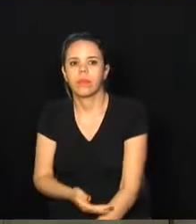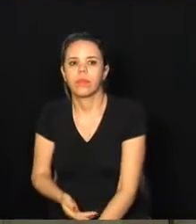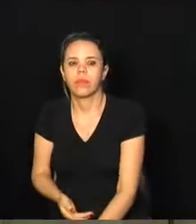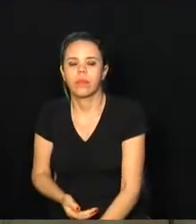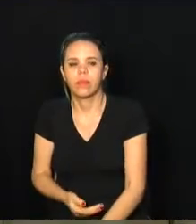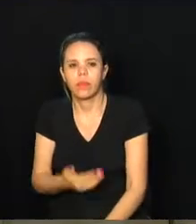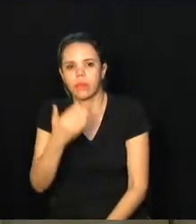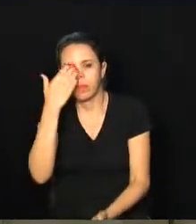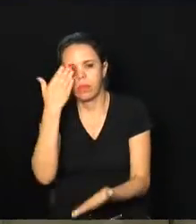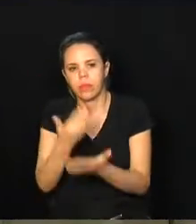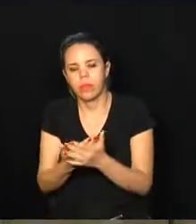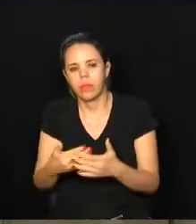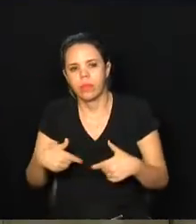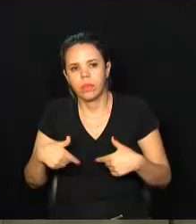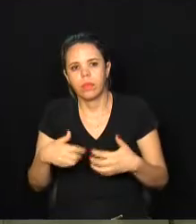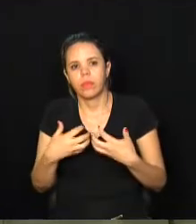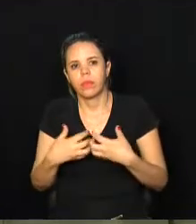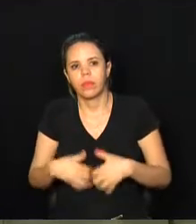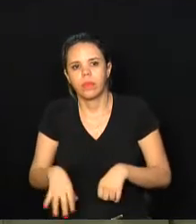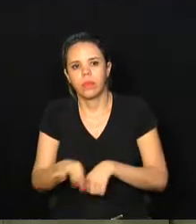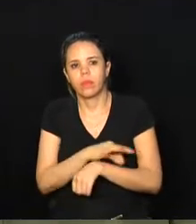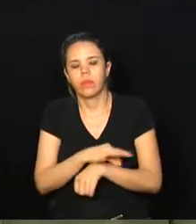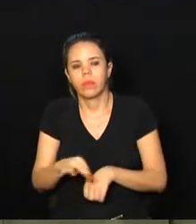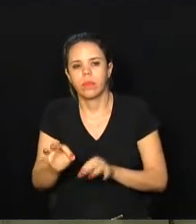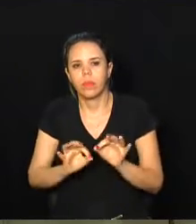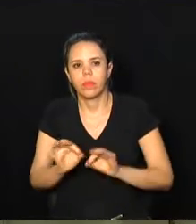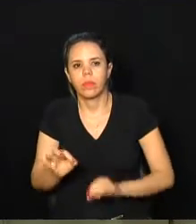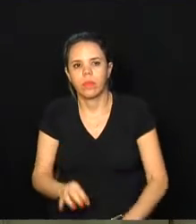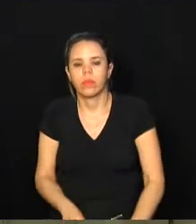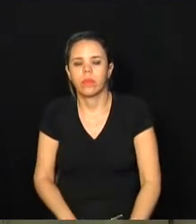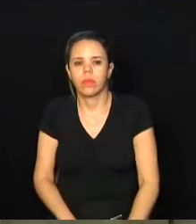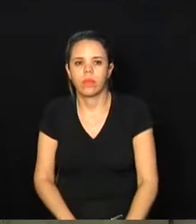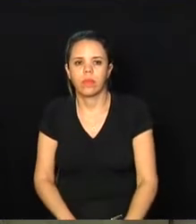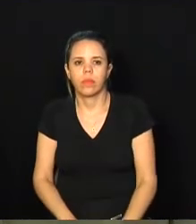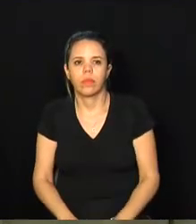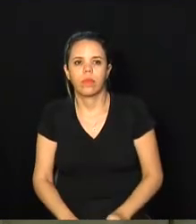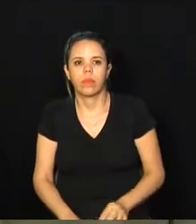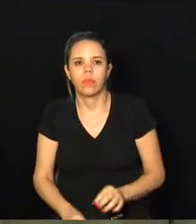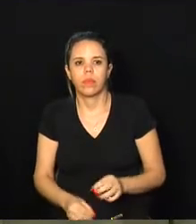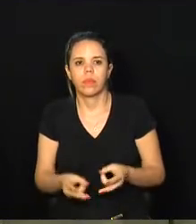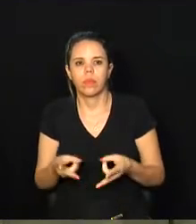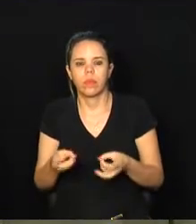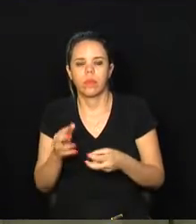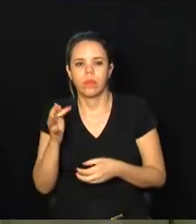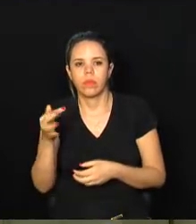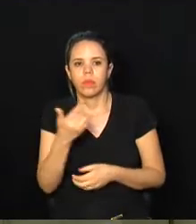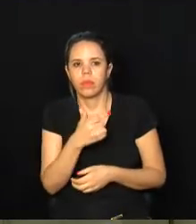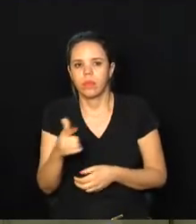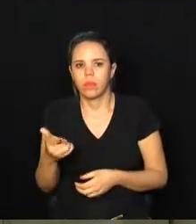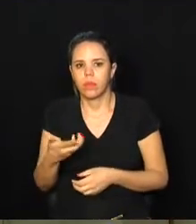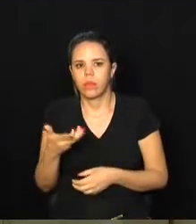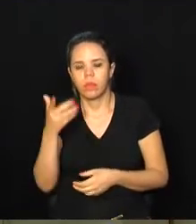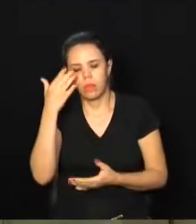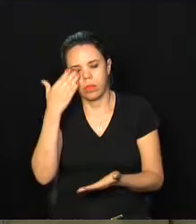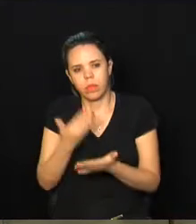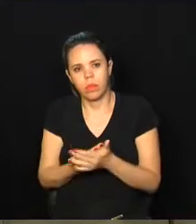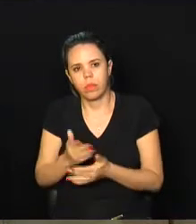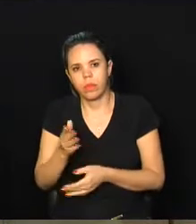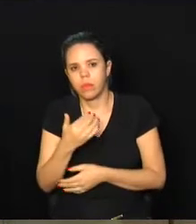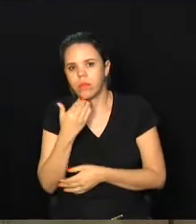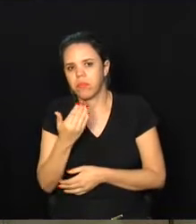Eu acho que essa é a nossa função, né? Se o arquiteto que planeja, que planifica, que olha para o futuro não for otimista, acho que a gente